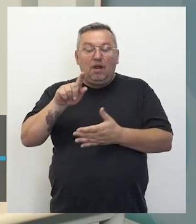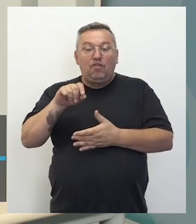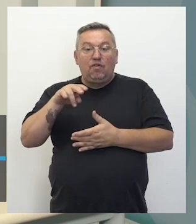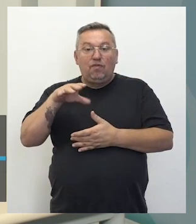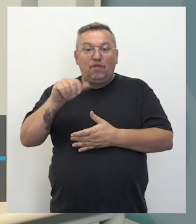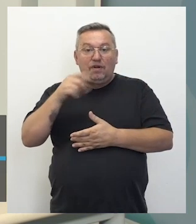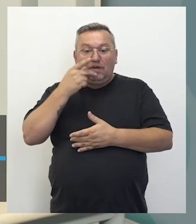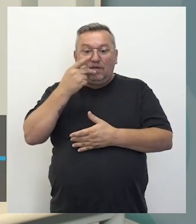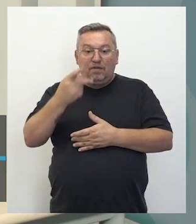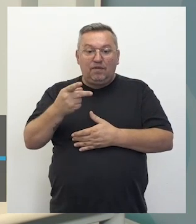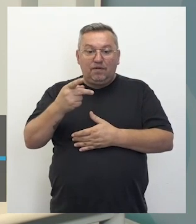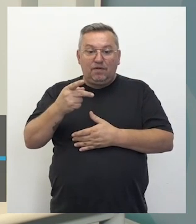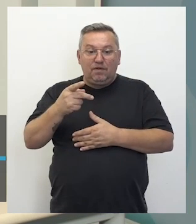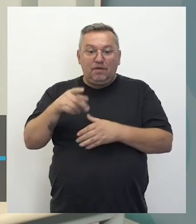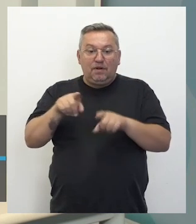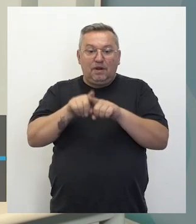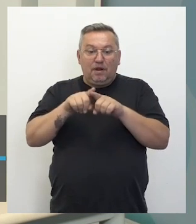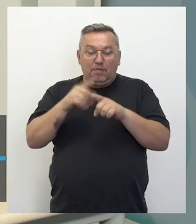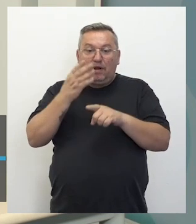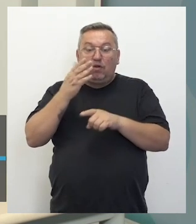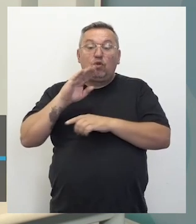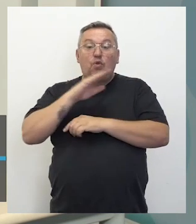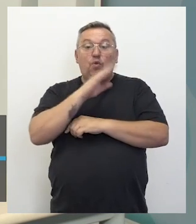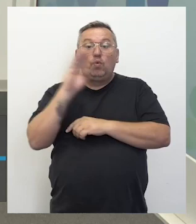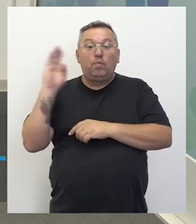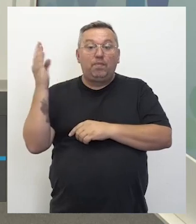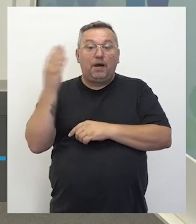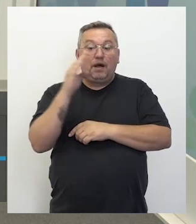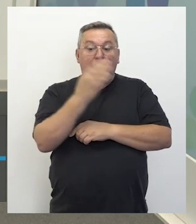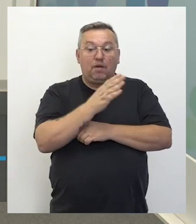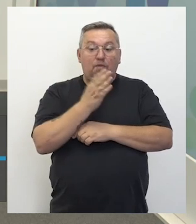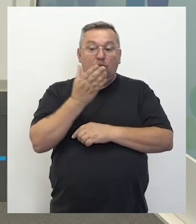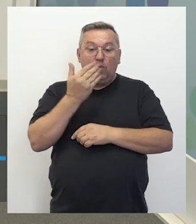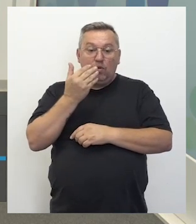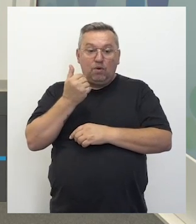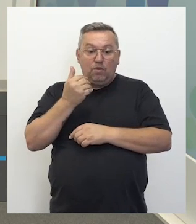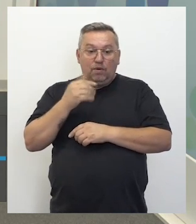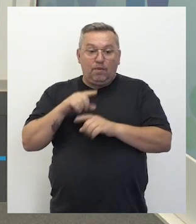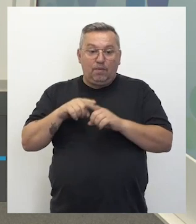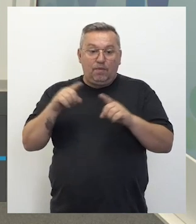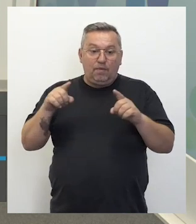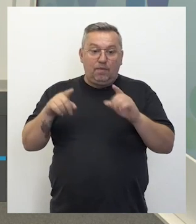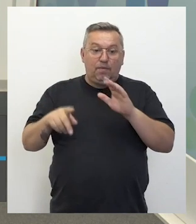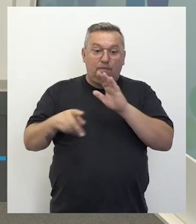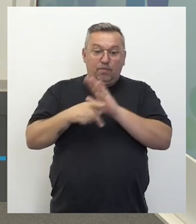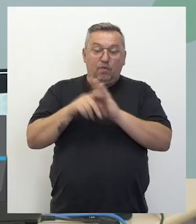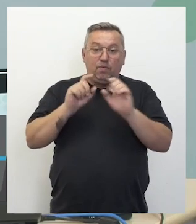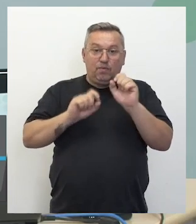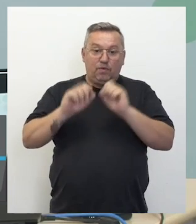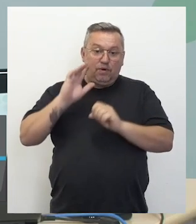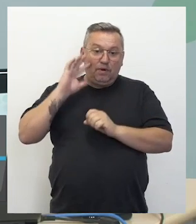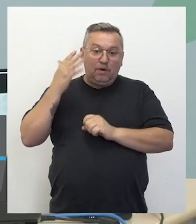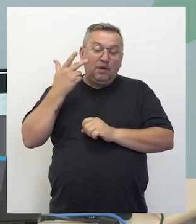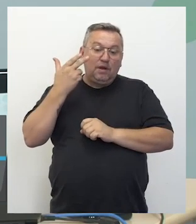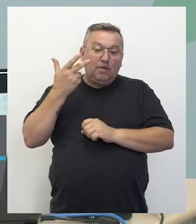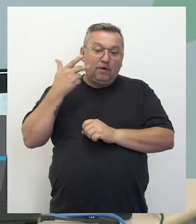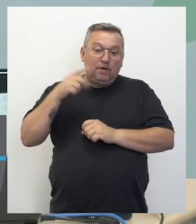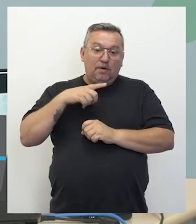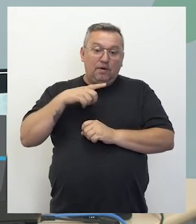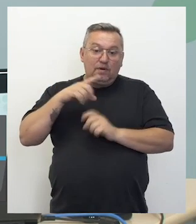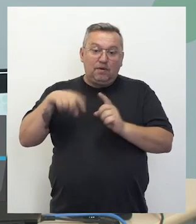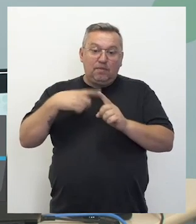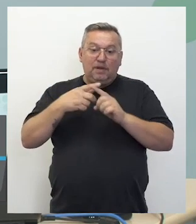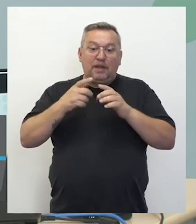são presas de tubarões, é verdade? Essa questão de presa e predador, na natureza vai depender um pouquinho